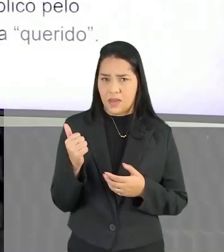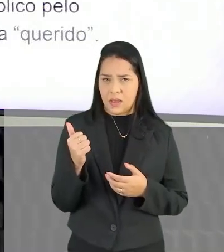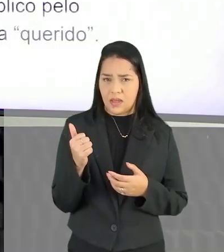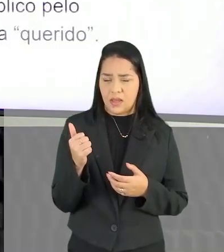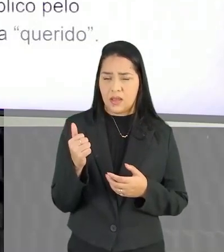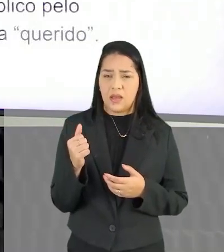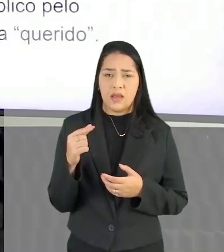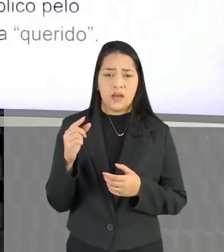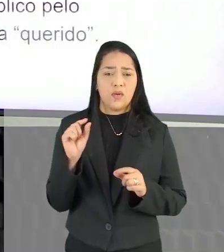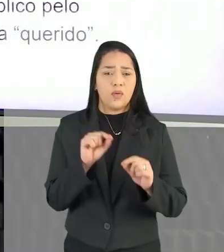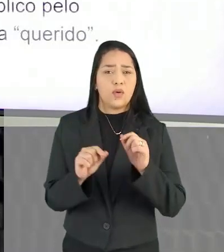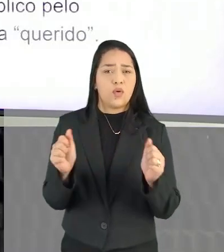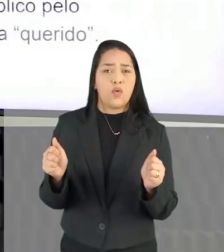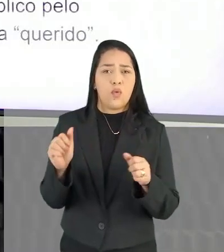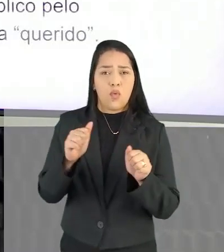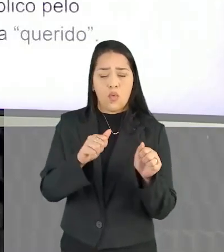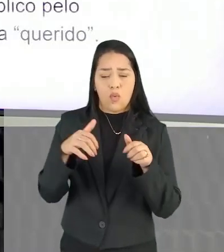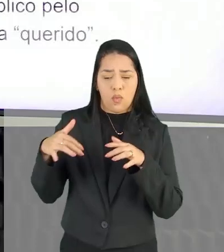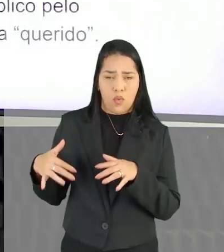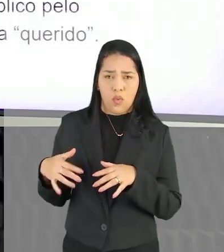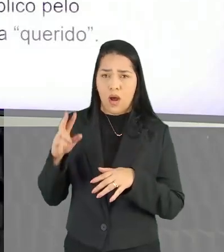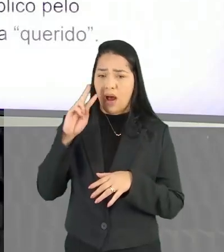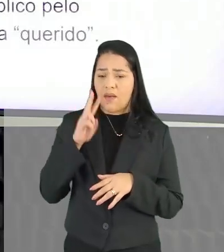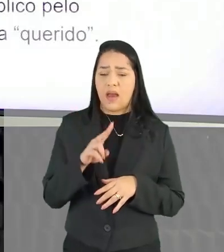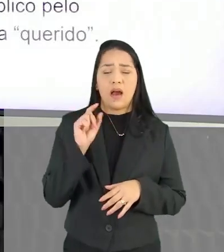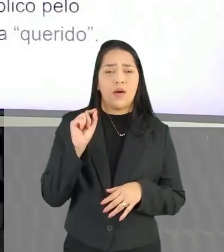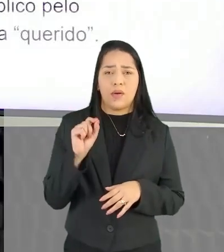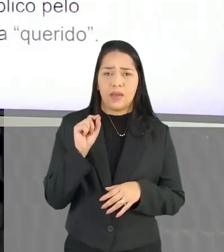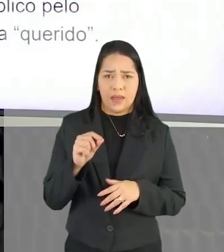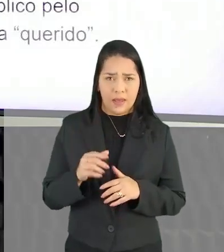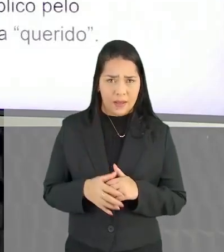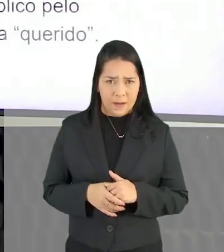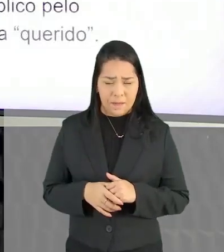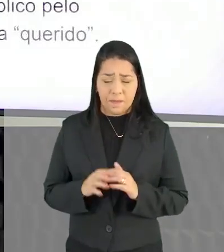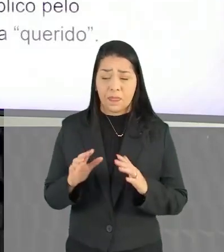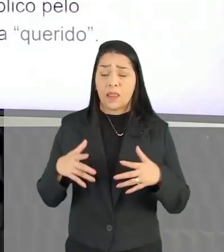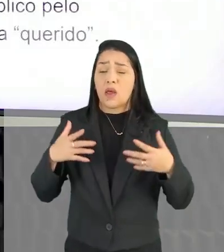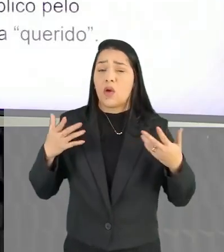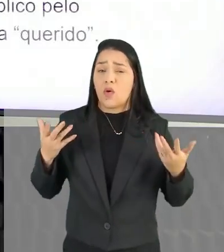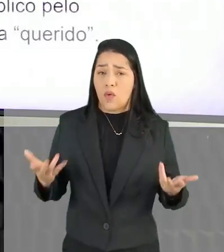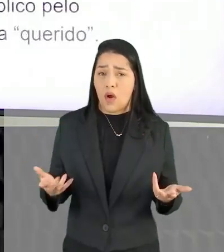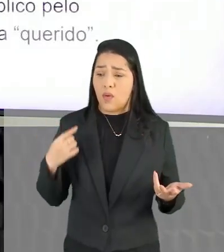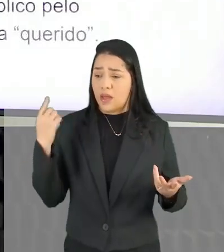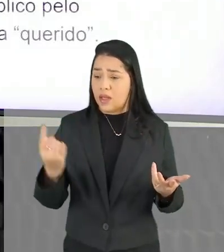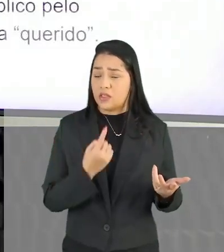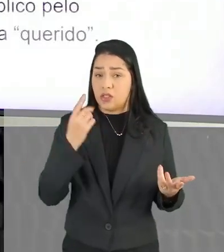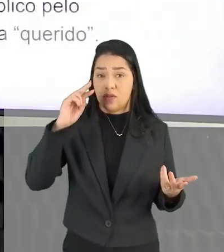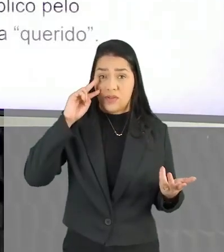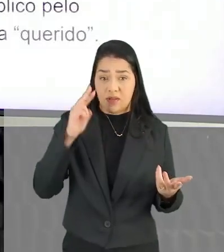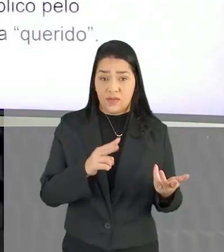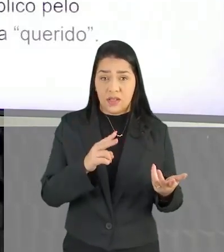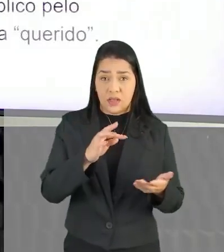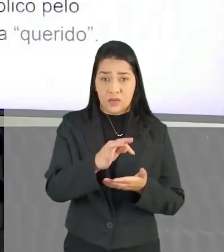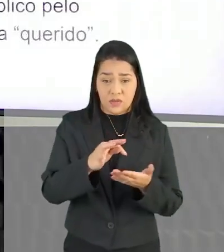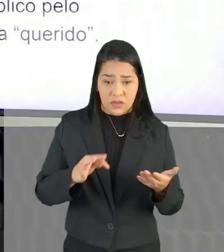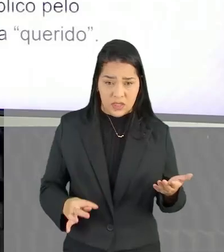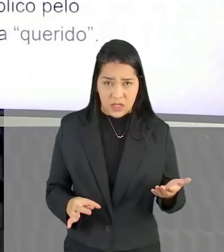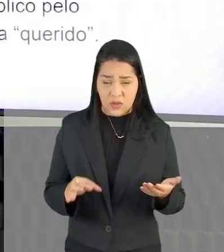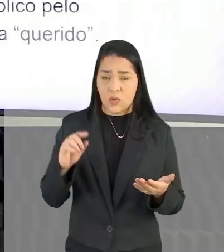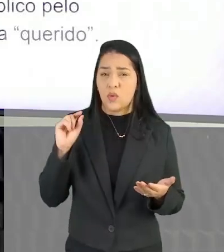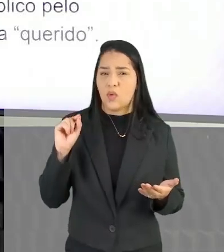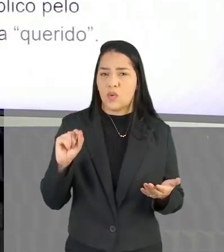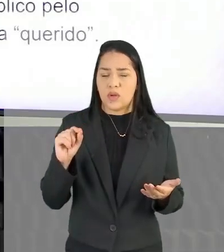uma interlocução com o público leitor ao recorrer a. Ou seja, qual recurso a gente verifica no texto que está